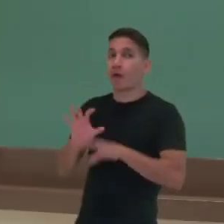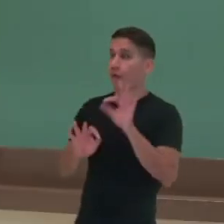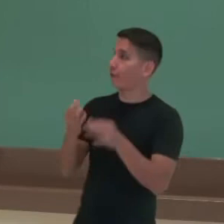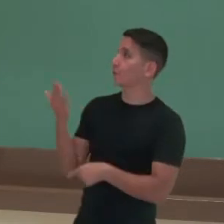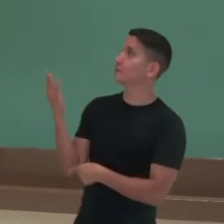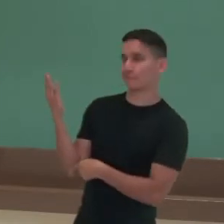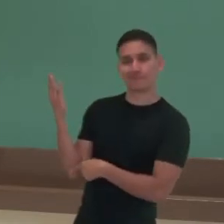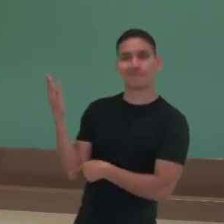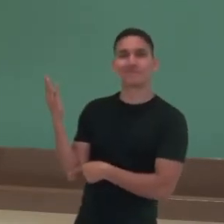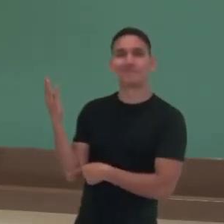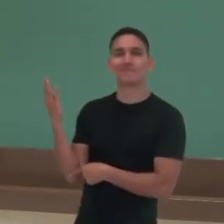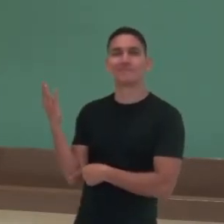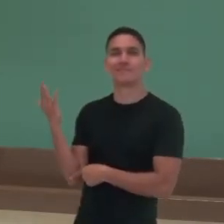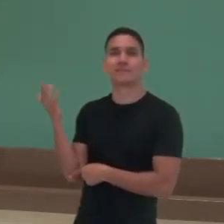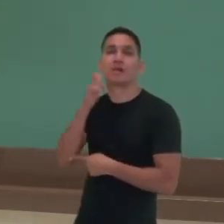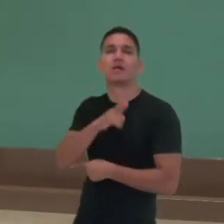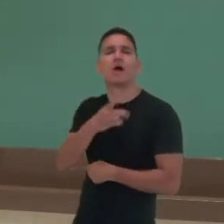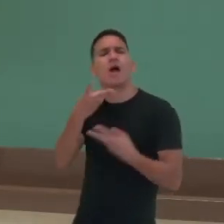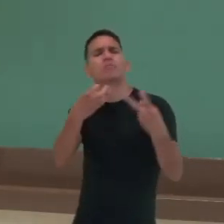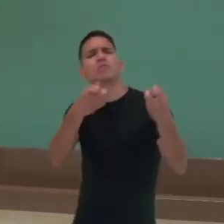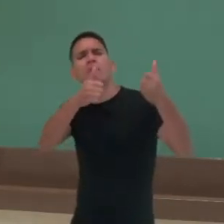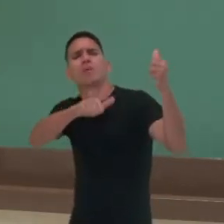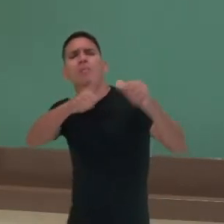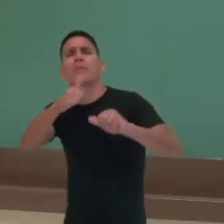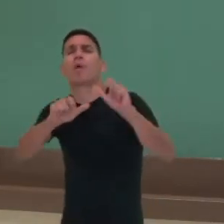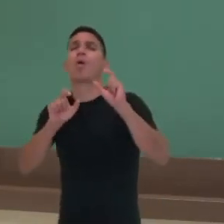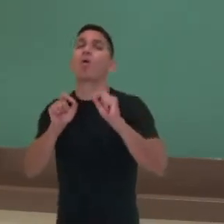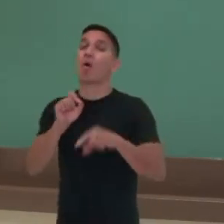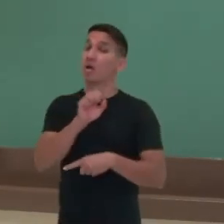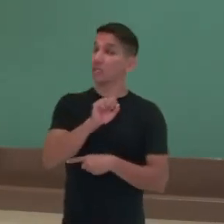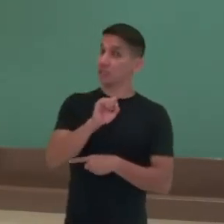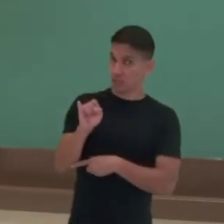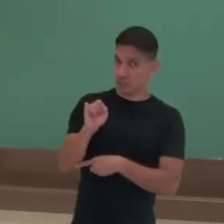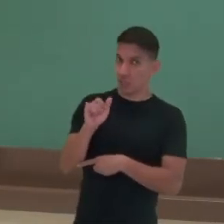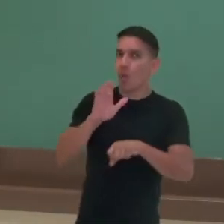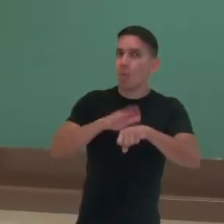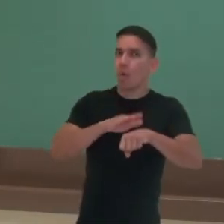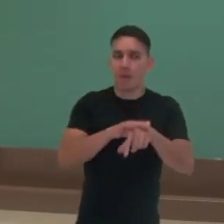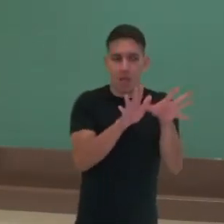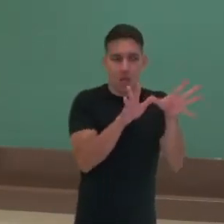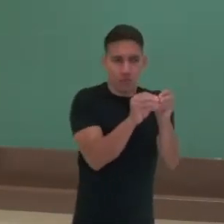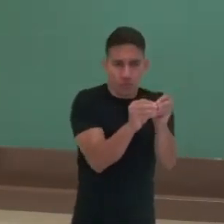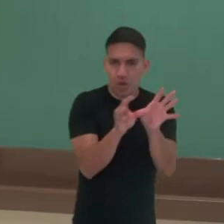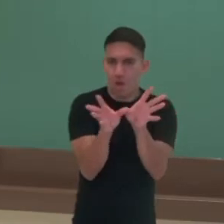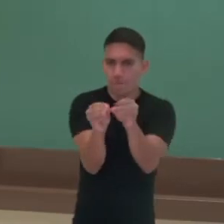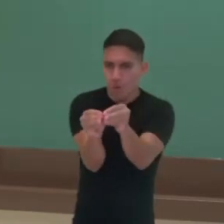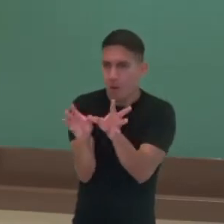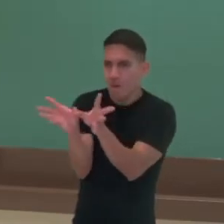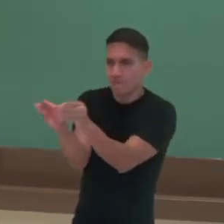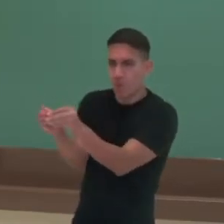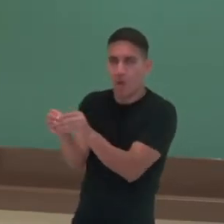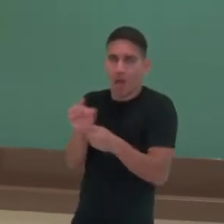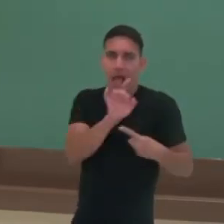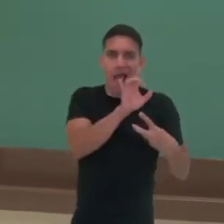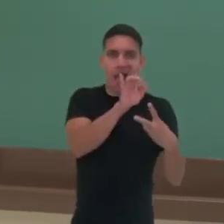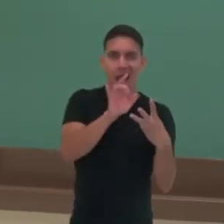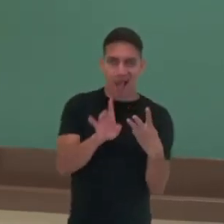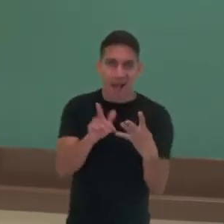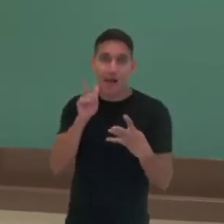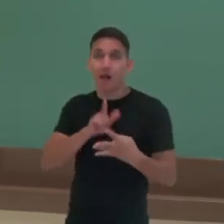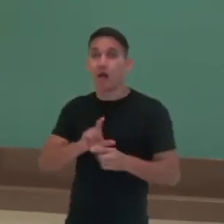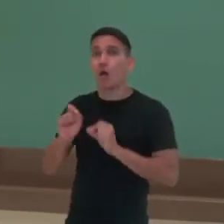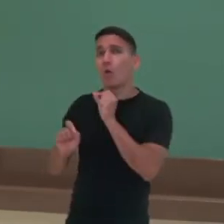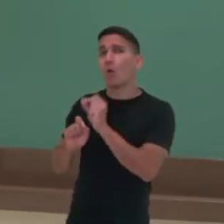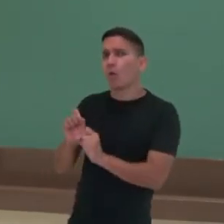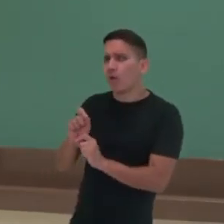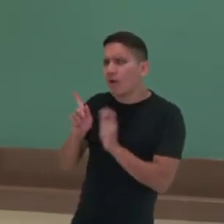as razões, eu vou verificar se, ao simplificar cada uma dessas razões, se